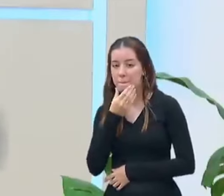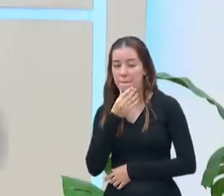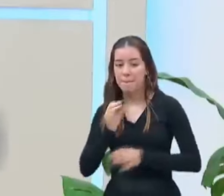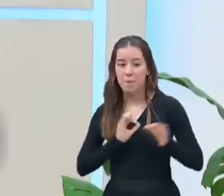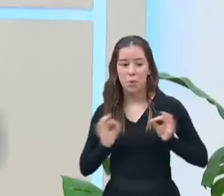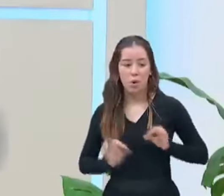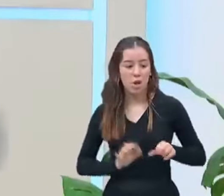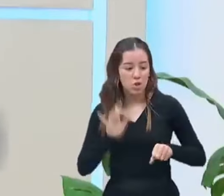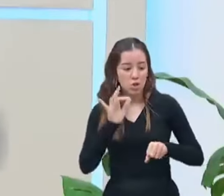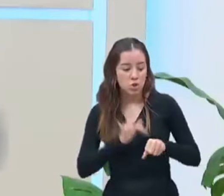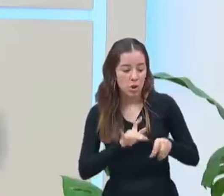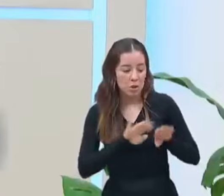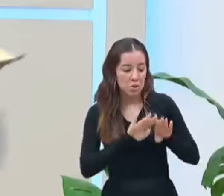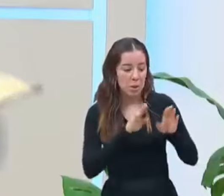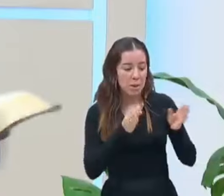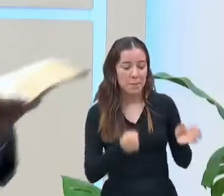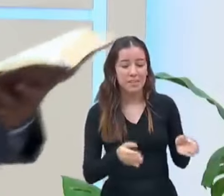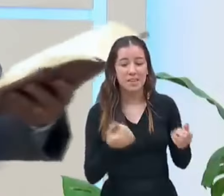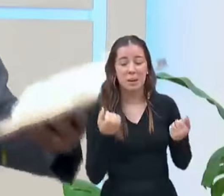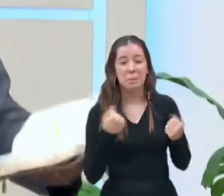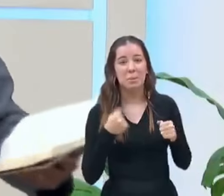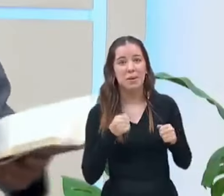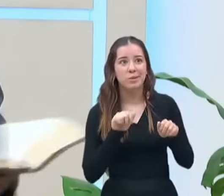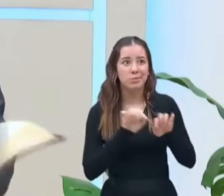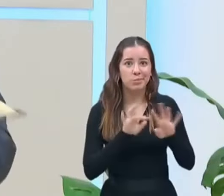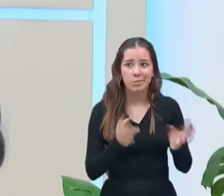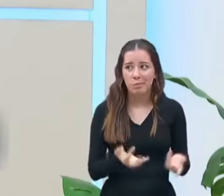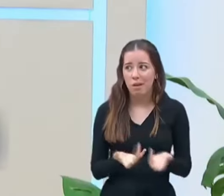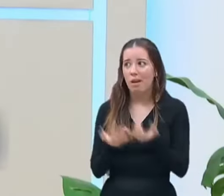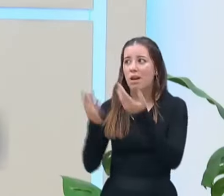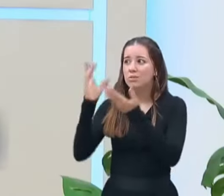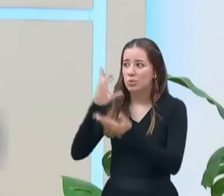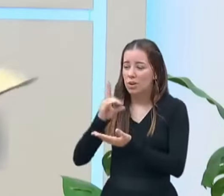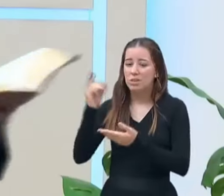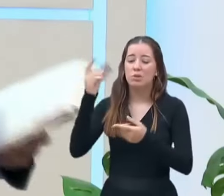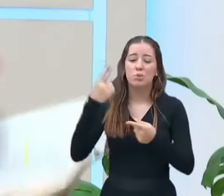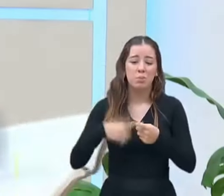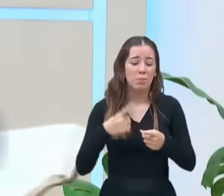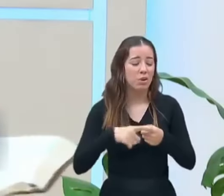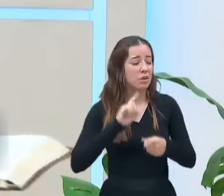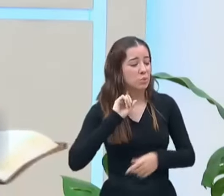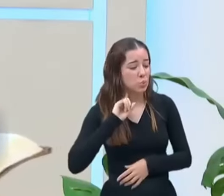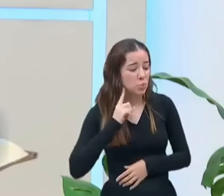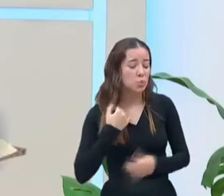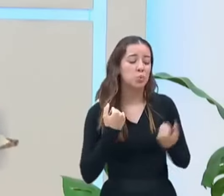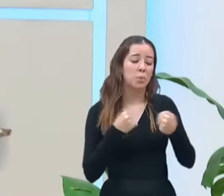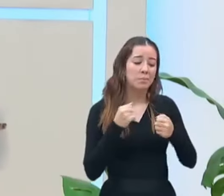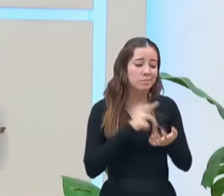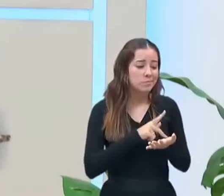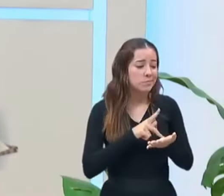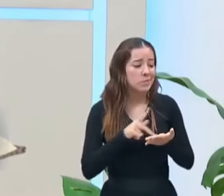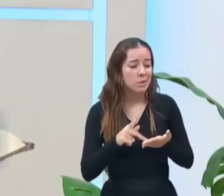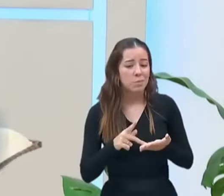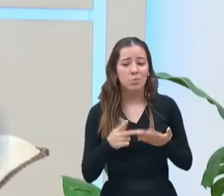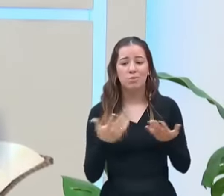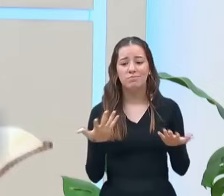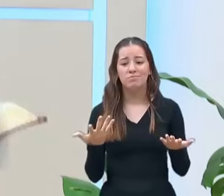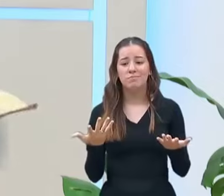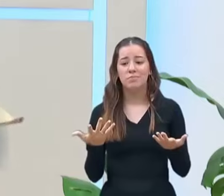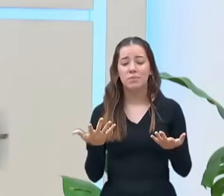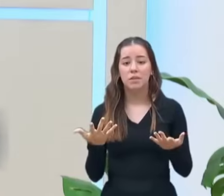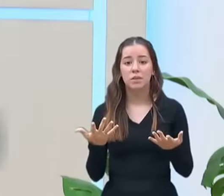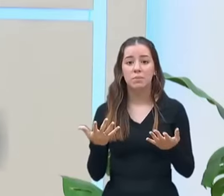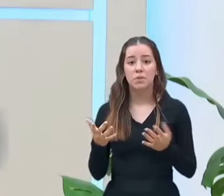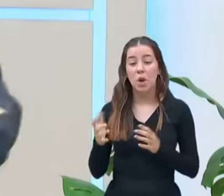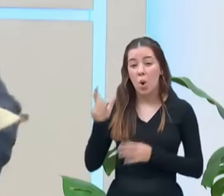tocasse, teria que fazer um sacrifício para purificar aquela mesa, aquela cadeira, aquele objeto. O leproso não tocou